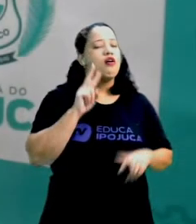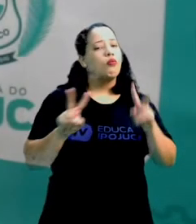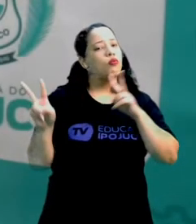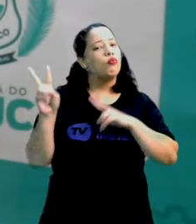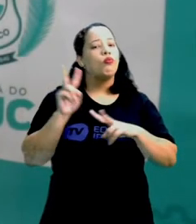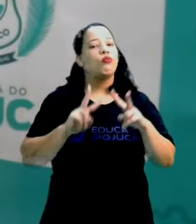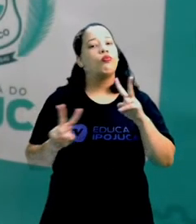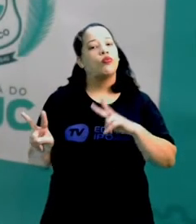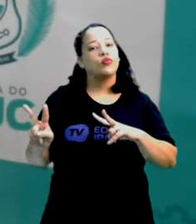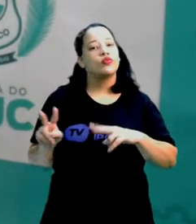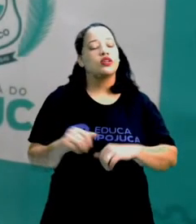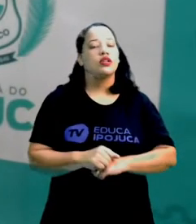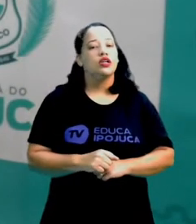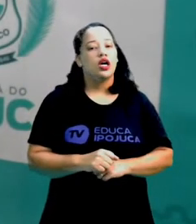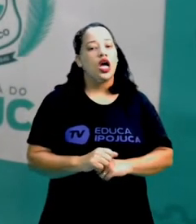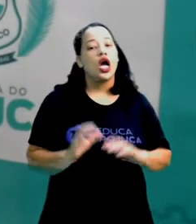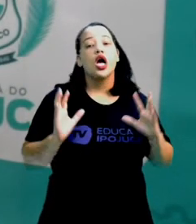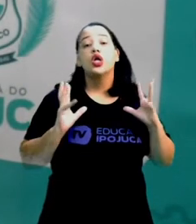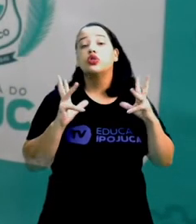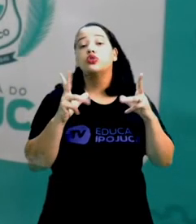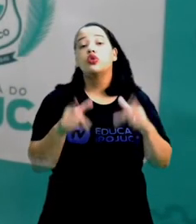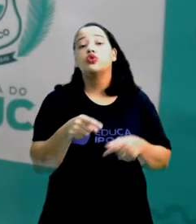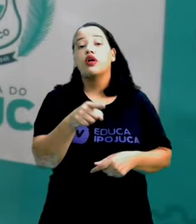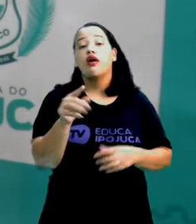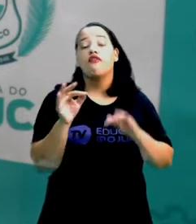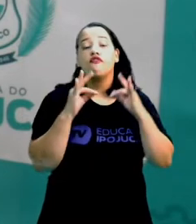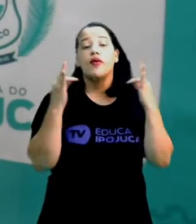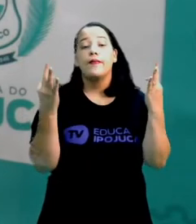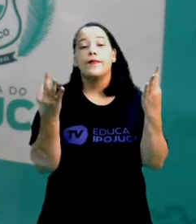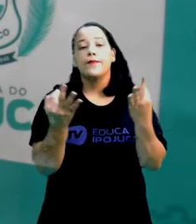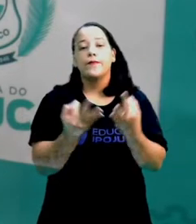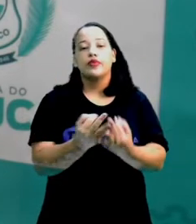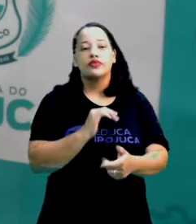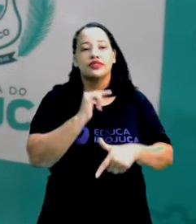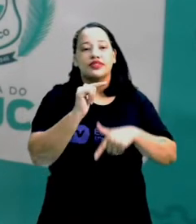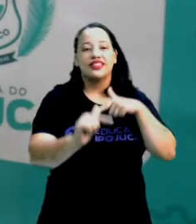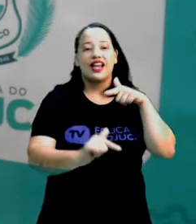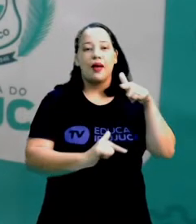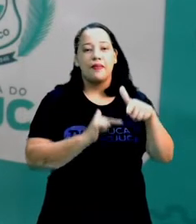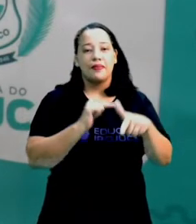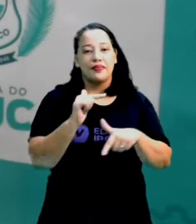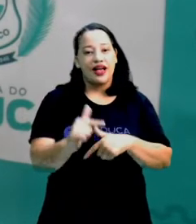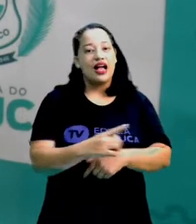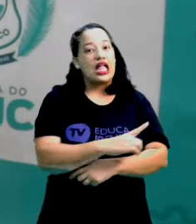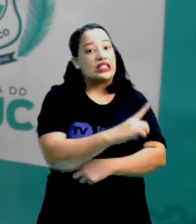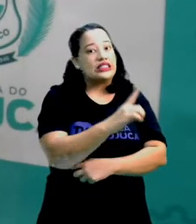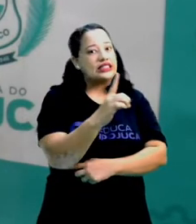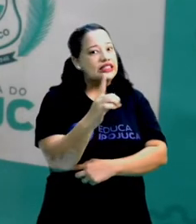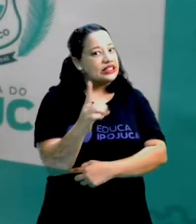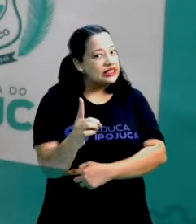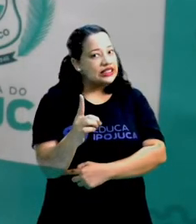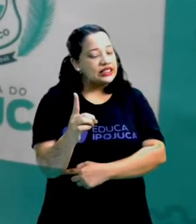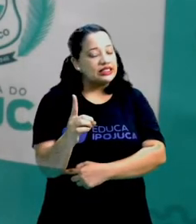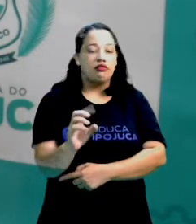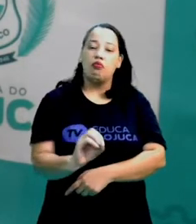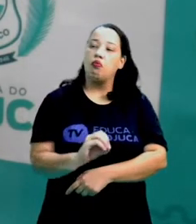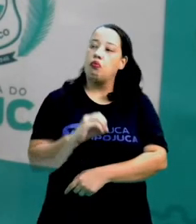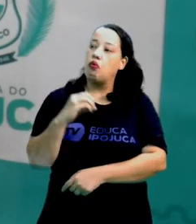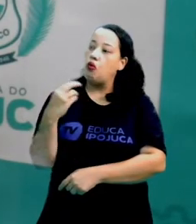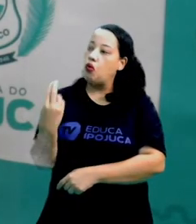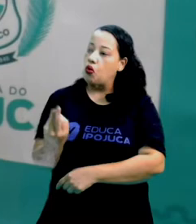observar se todos da sua família trabalham no período do dia? Ou será que alguém